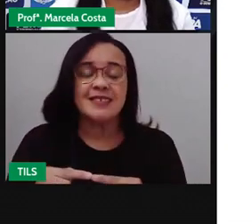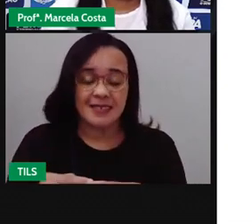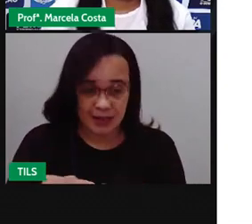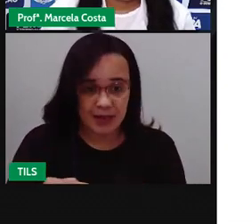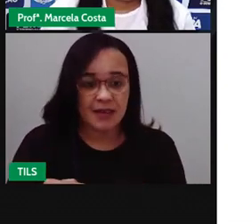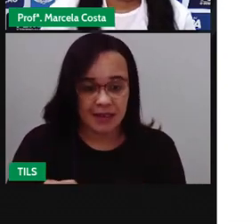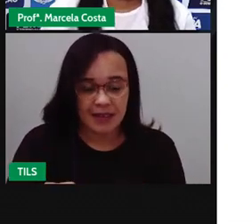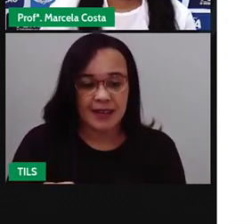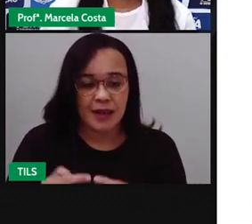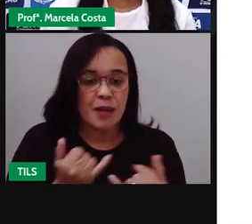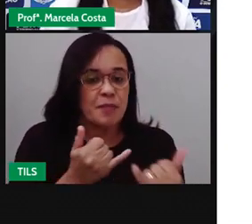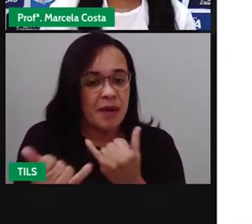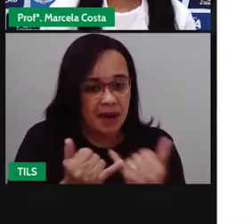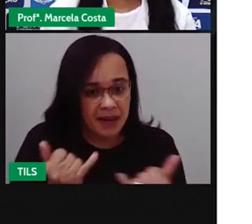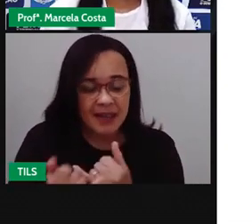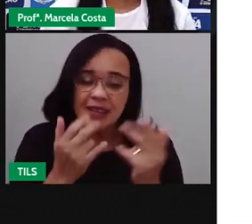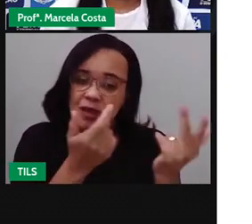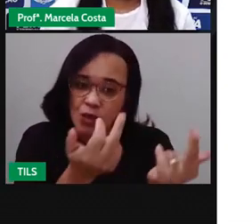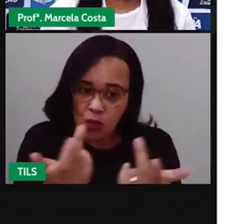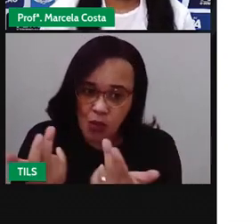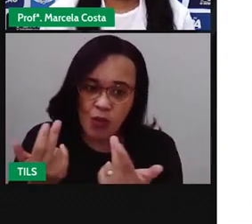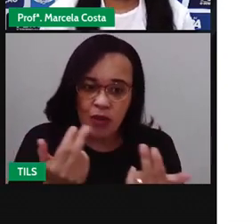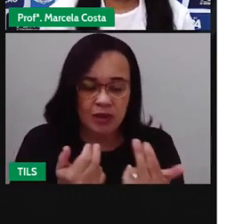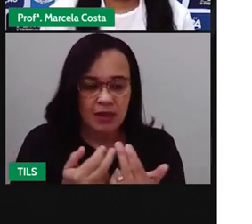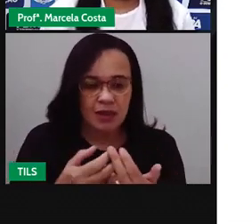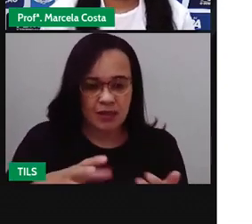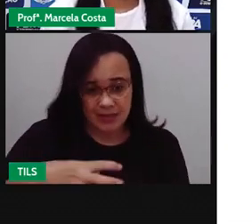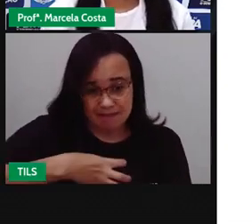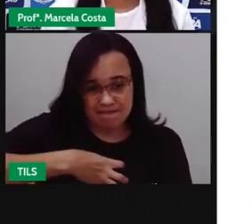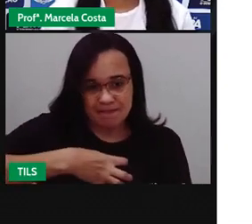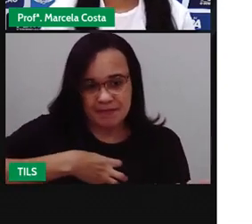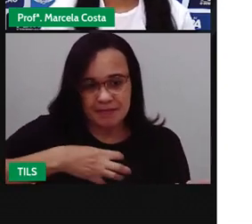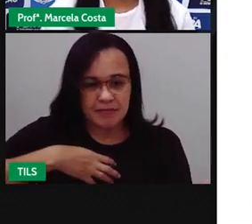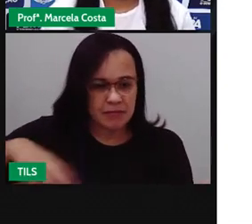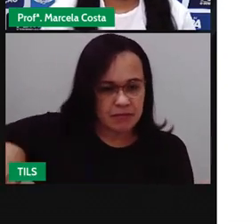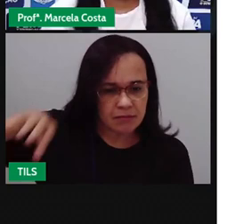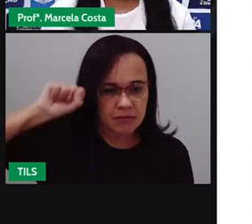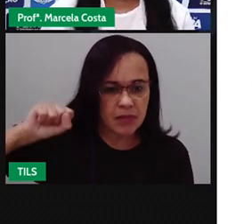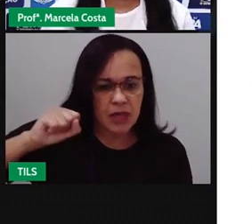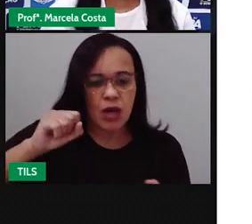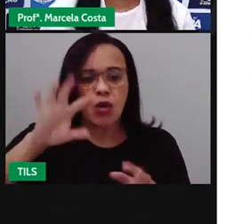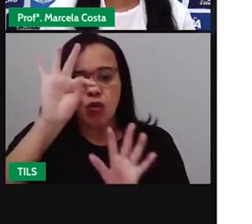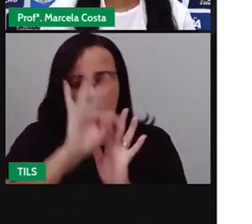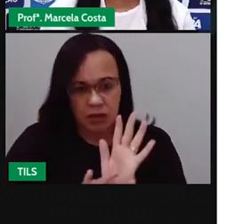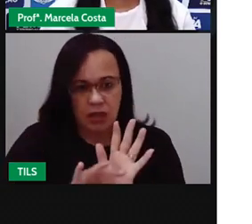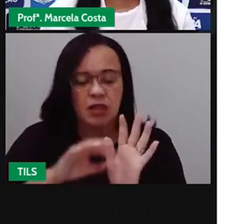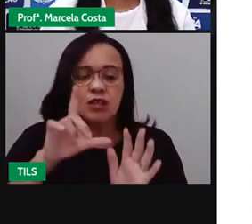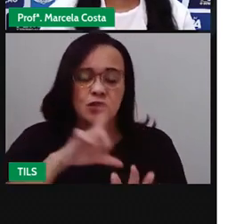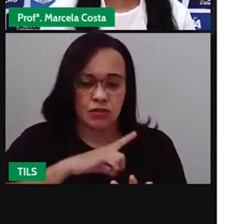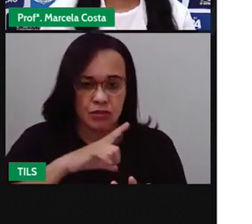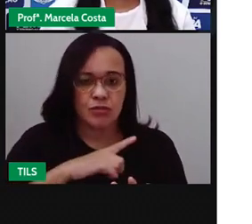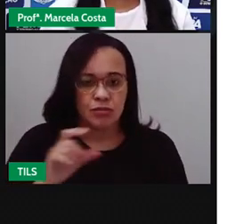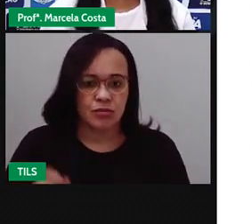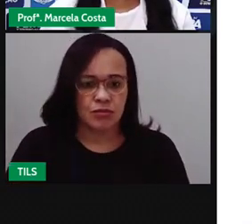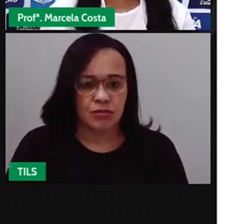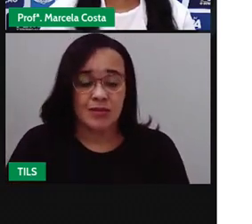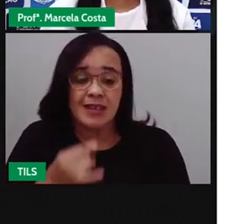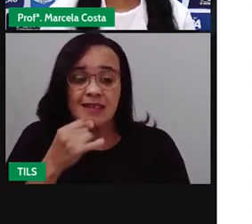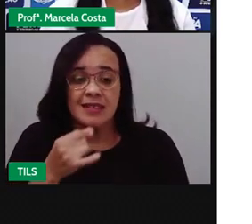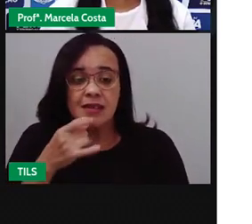rima, trazendo sonoridade para o texto. Olha,